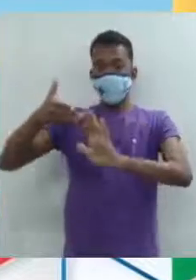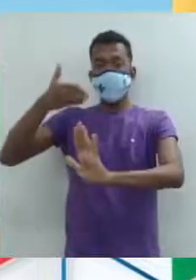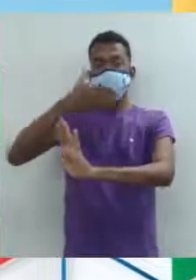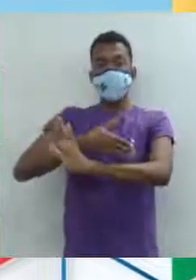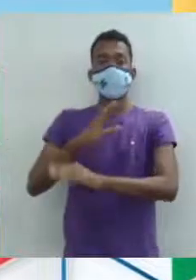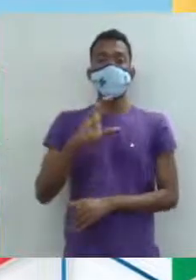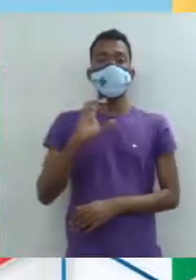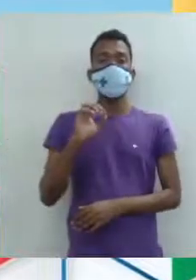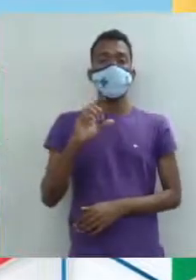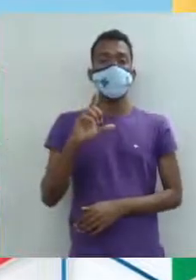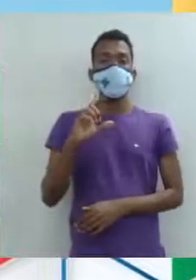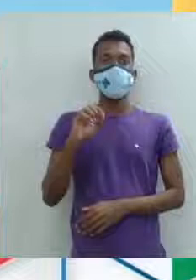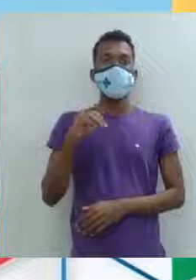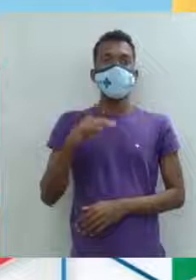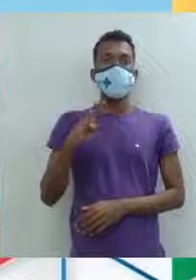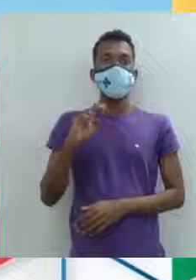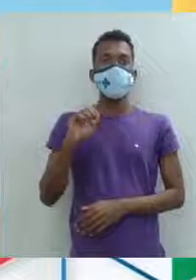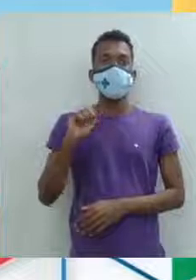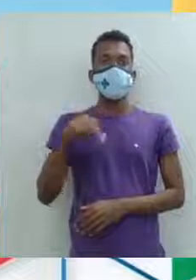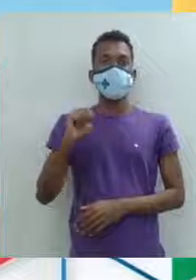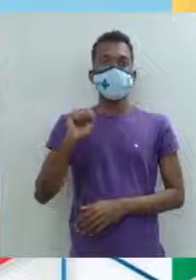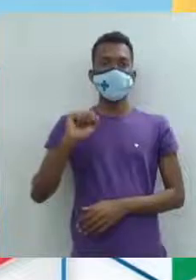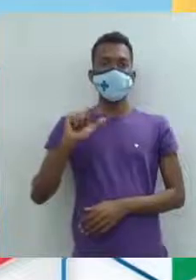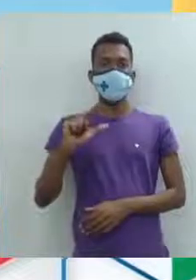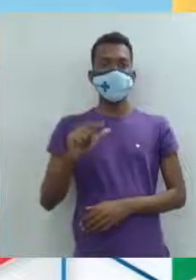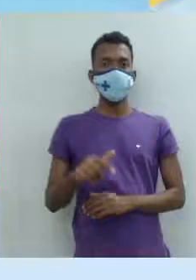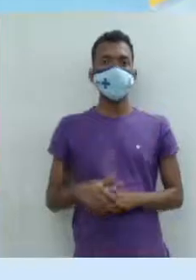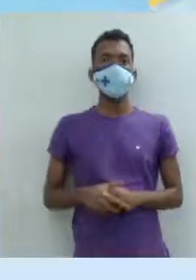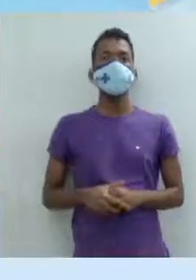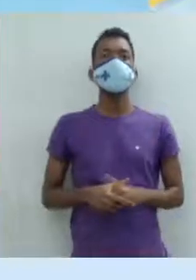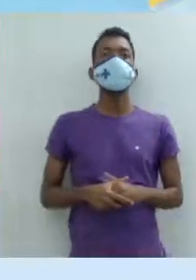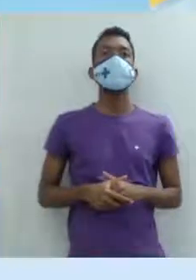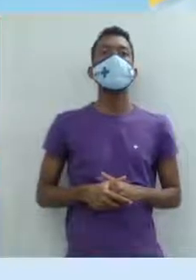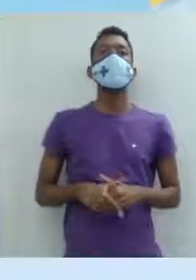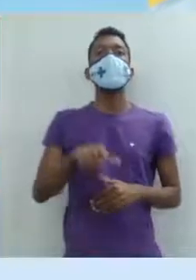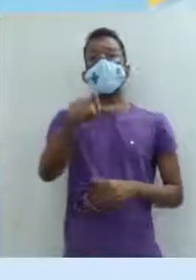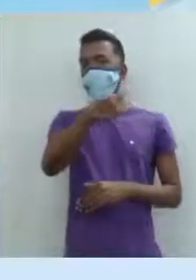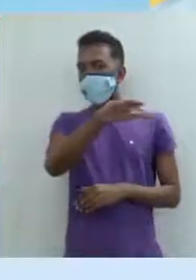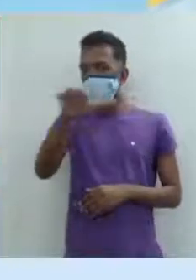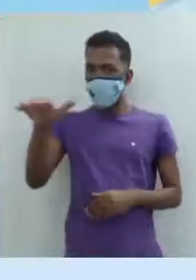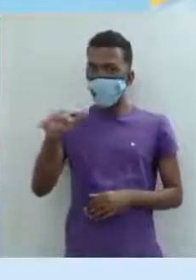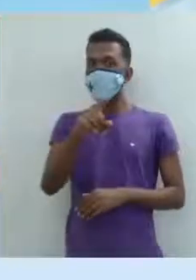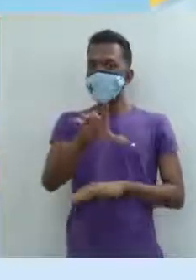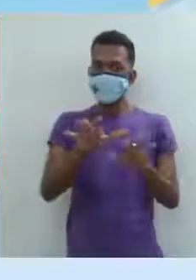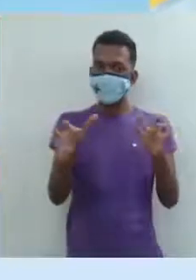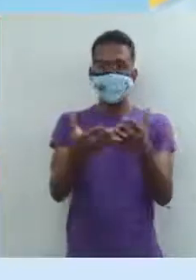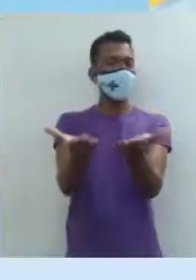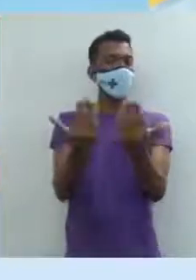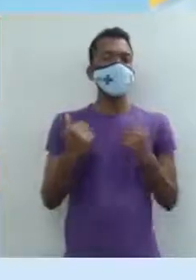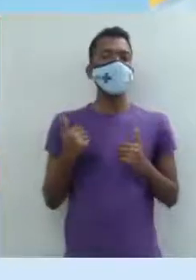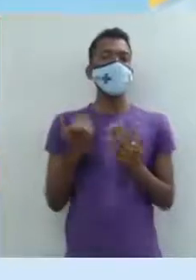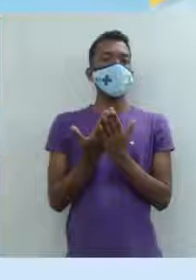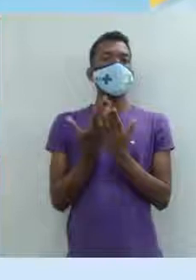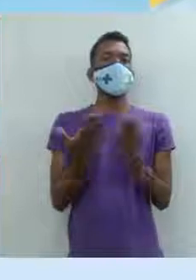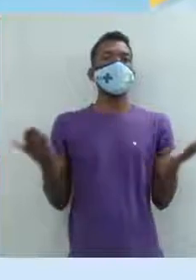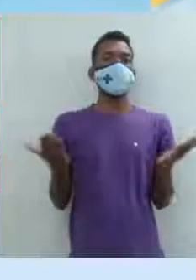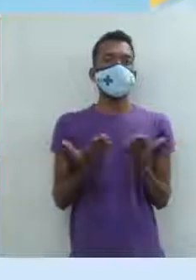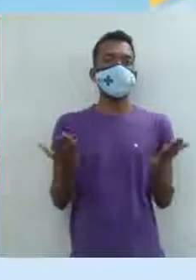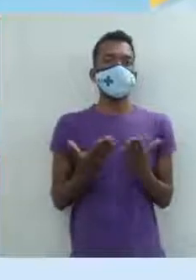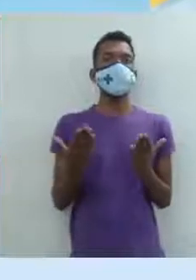pré-colombiana, povos originários do Brasil. E aí, garotada? E aí, turminha? Vamos lá? Vamos estudar os povos